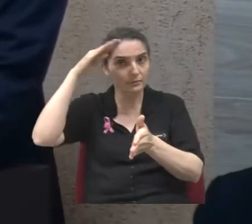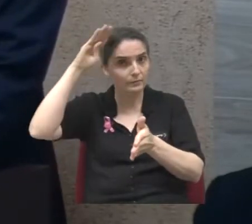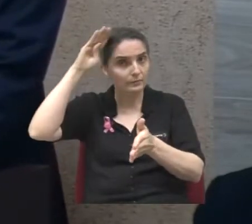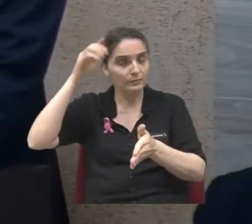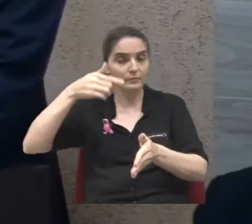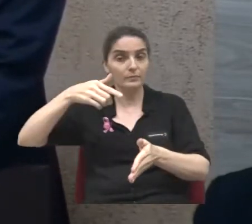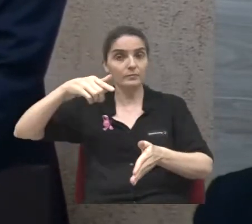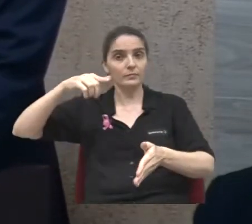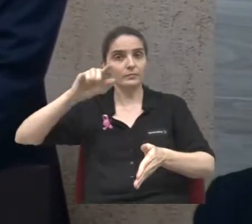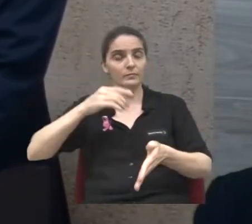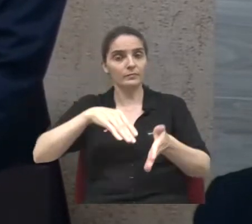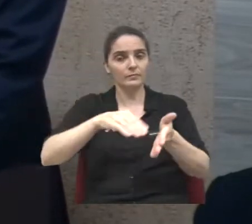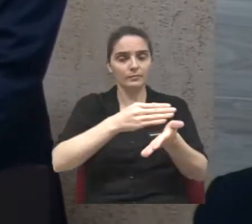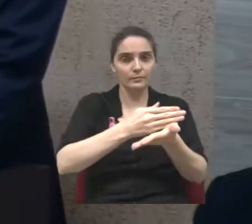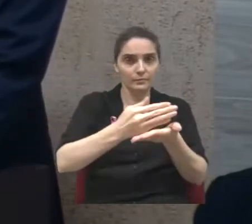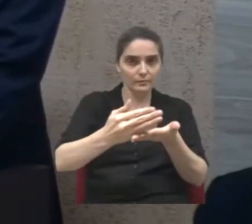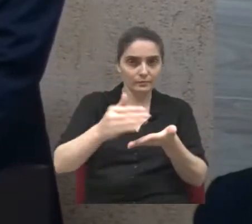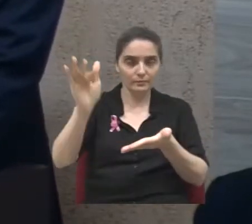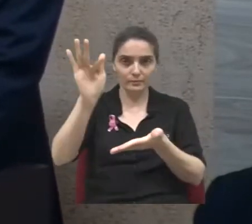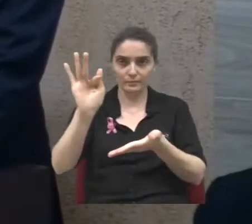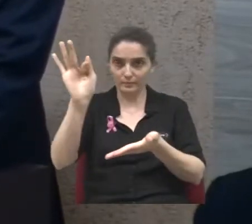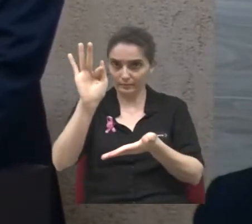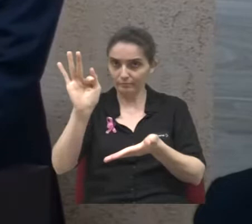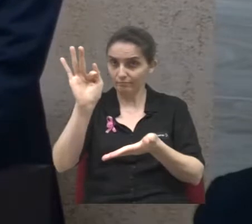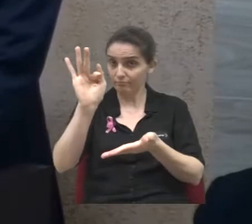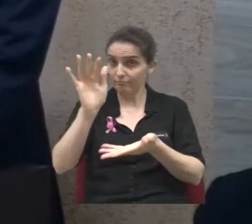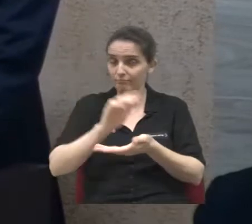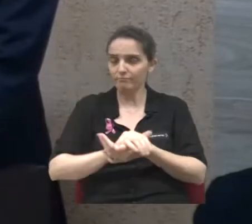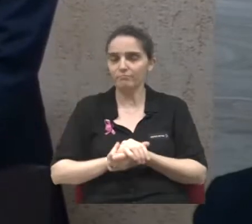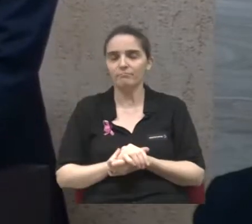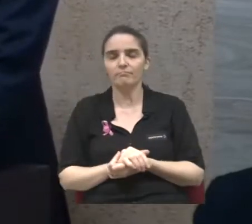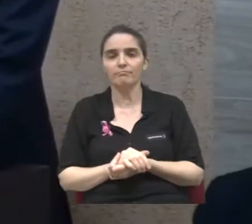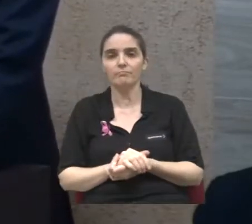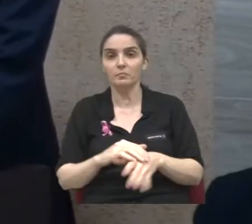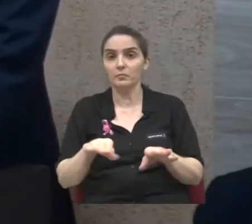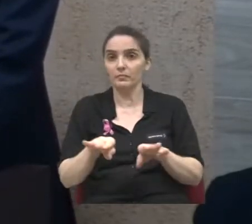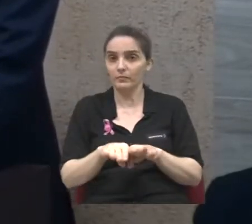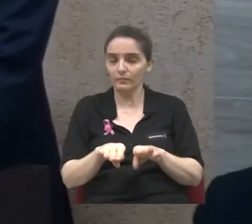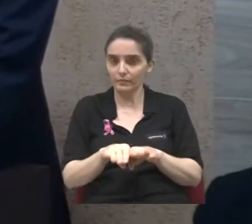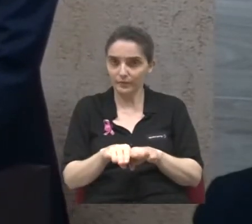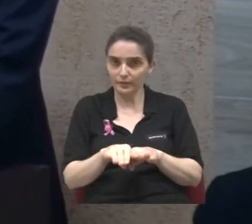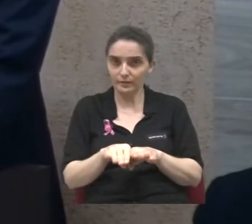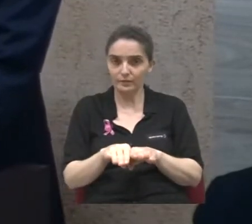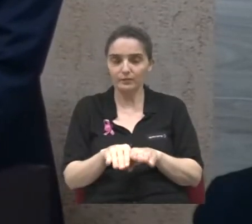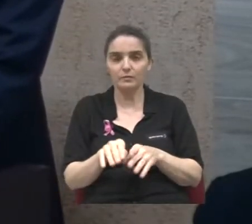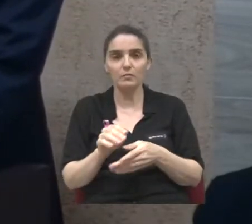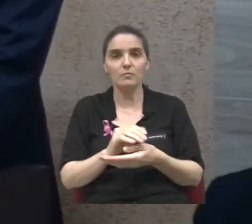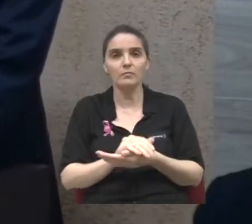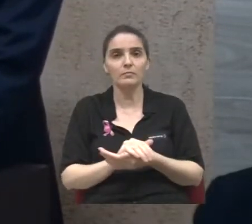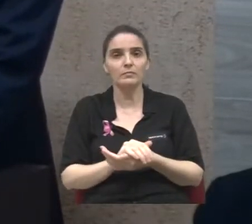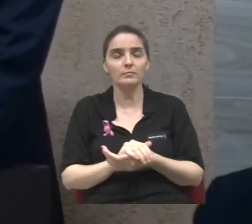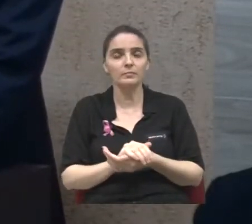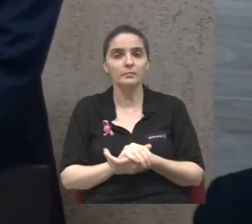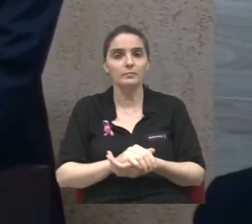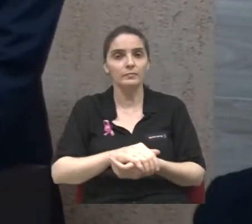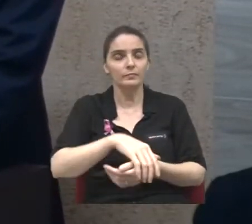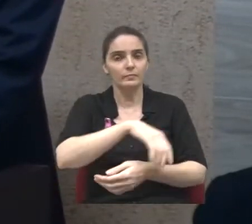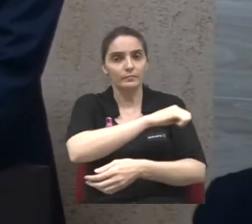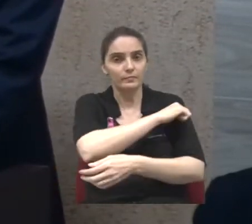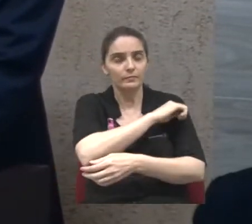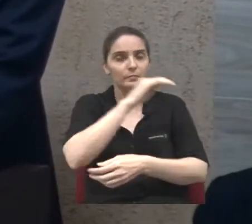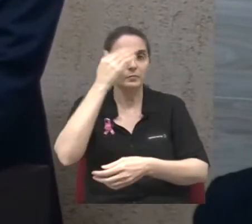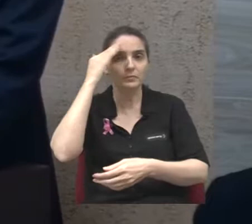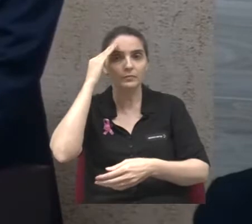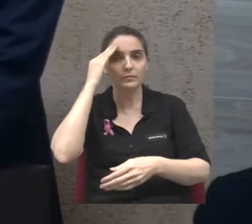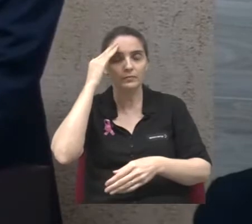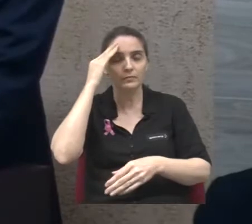ingressarem no ensino superior. Considerando que a iniciativa permite o entendimento da metodologia científica